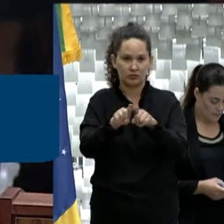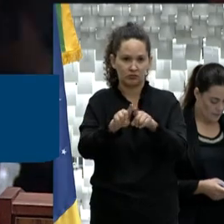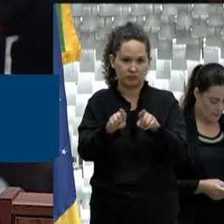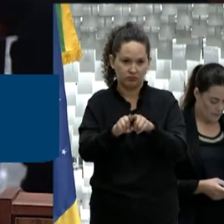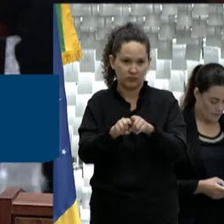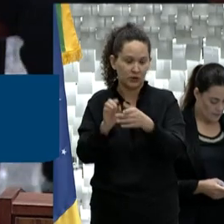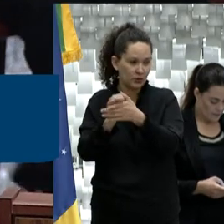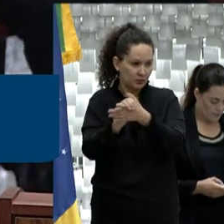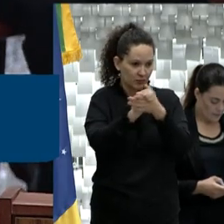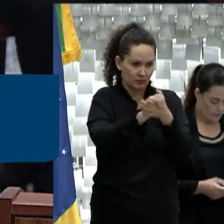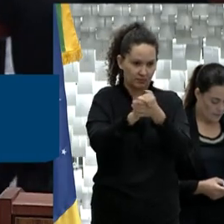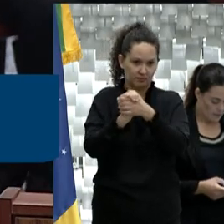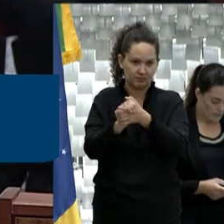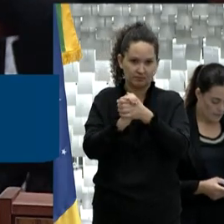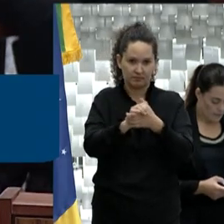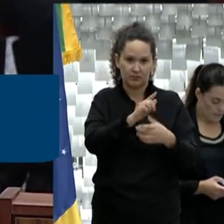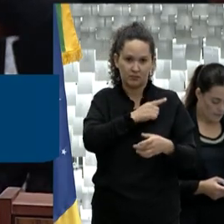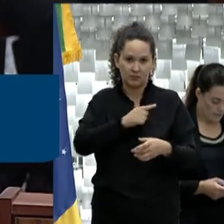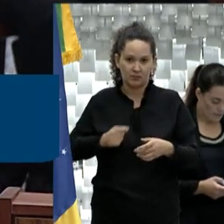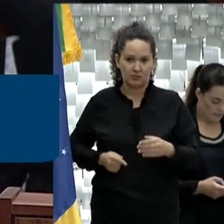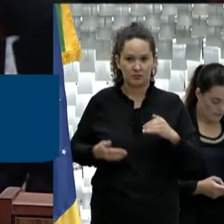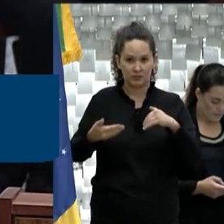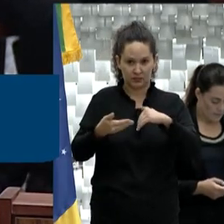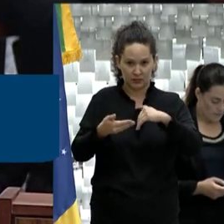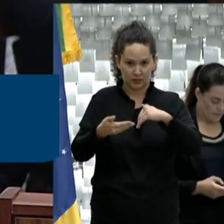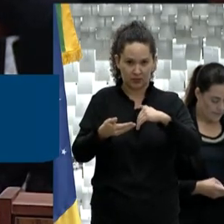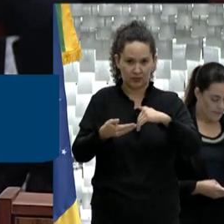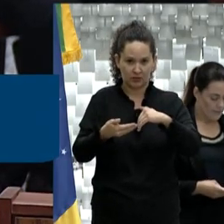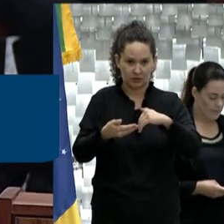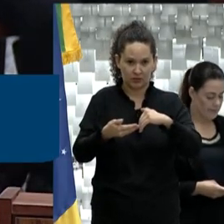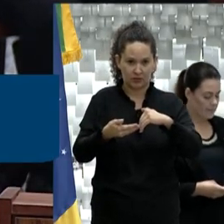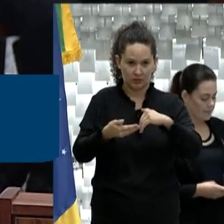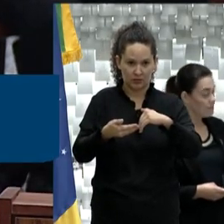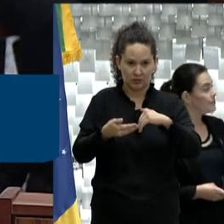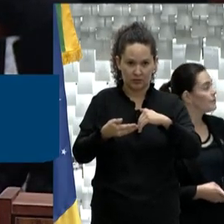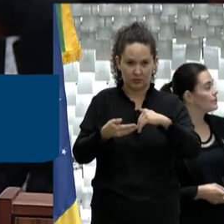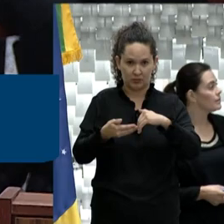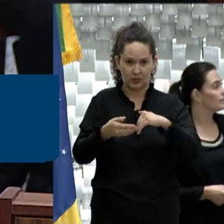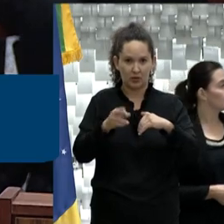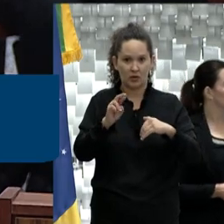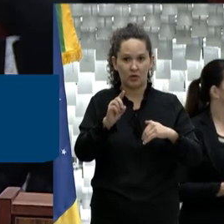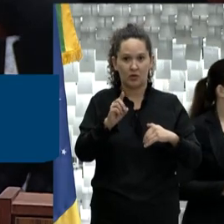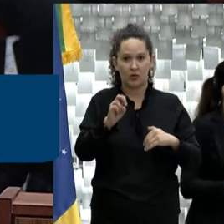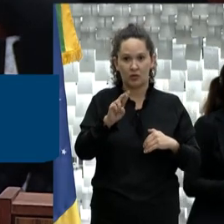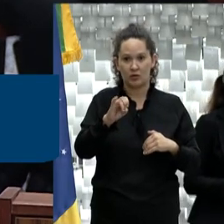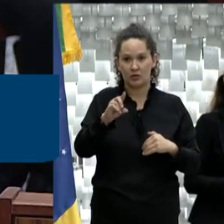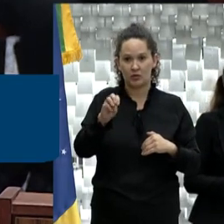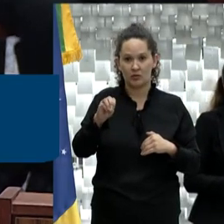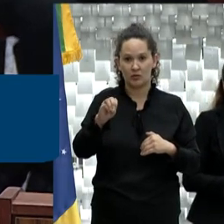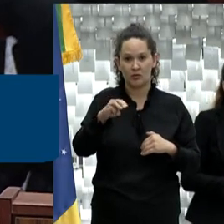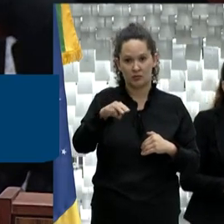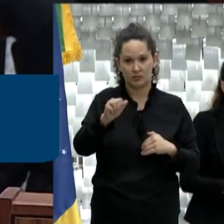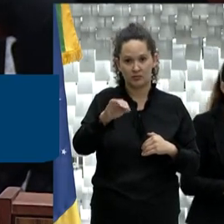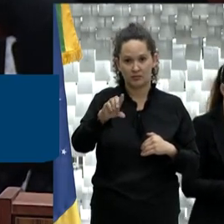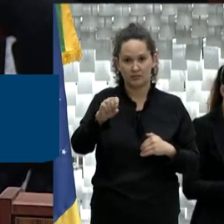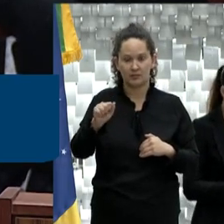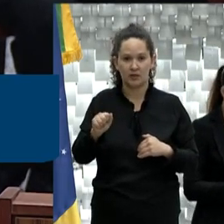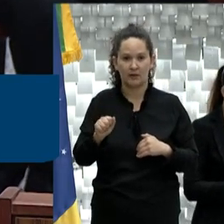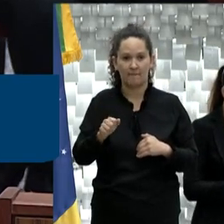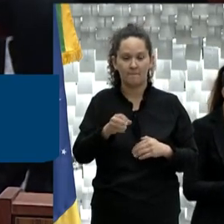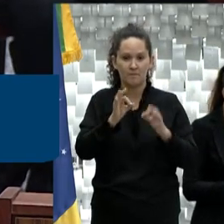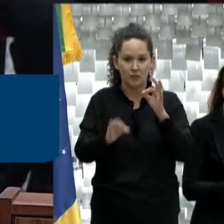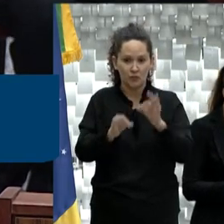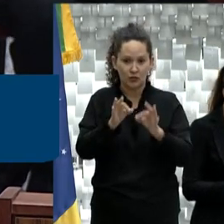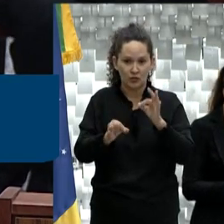de cumprimentar o presidente da Câmara dos Deputados, deputado federal Rodrigo Maia, o ministro da Justiça, Sérgio